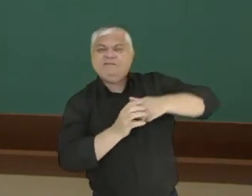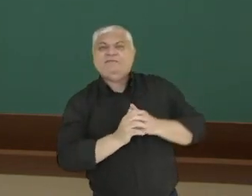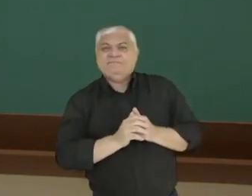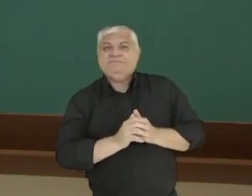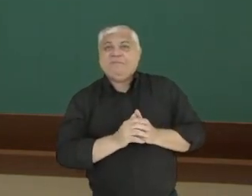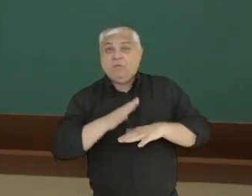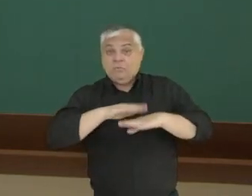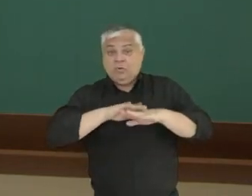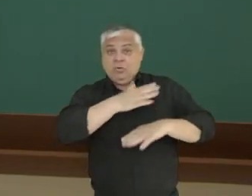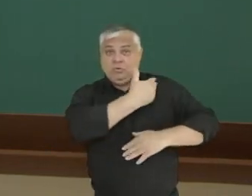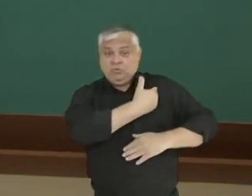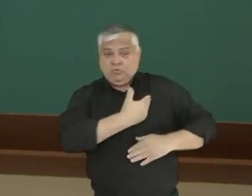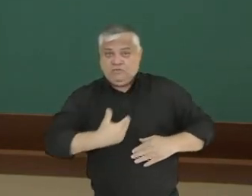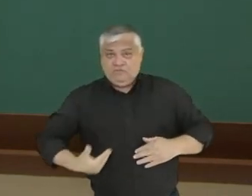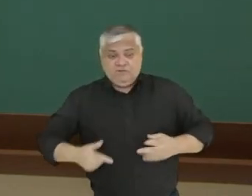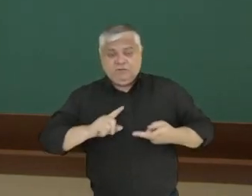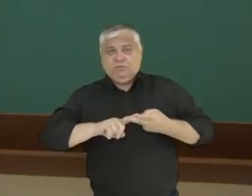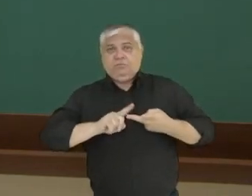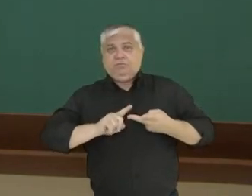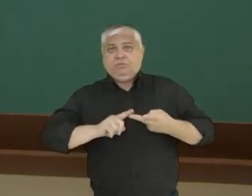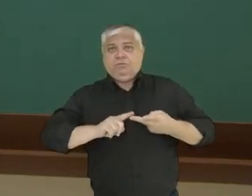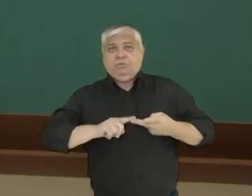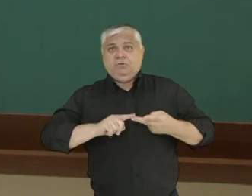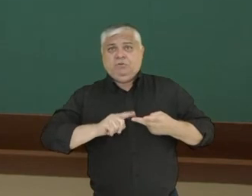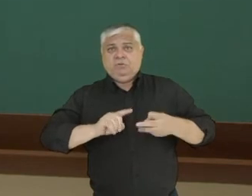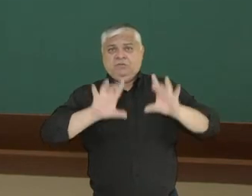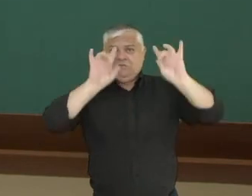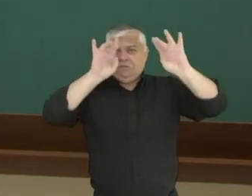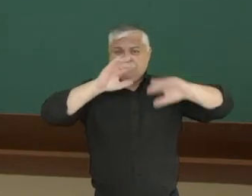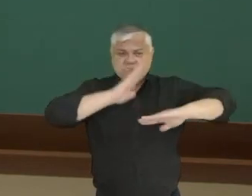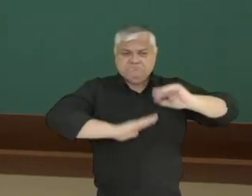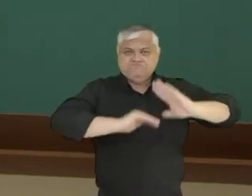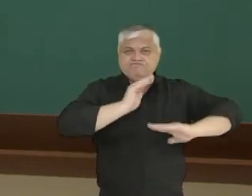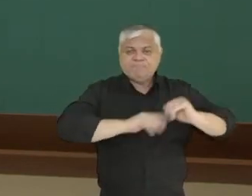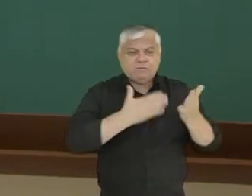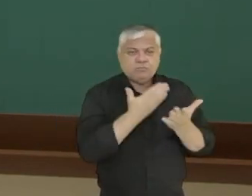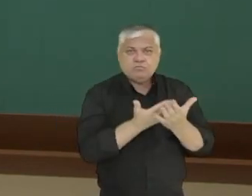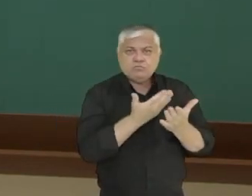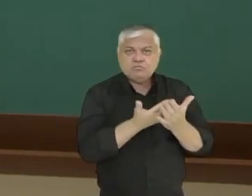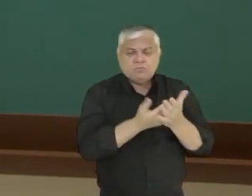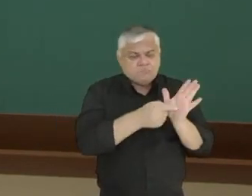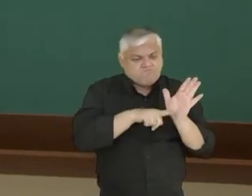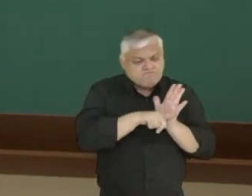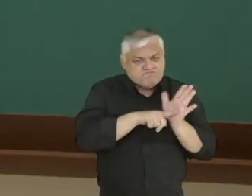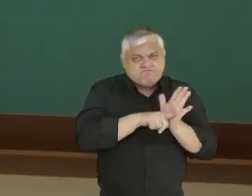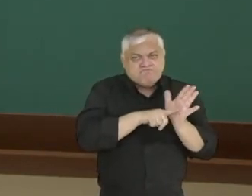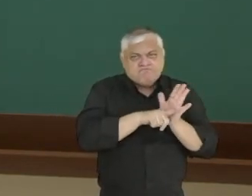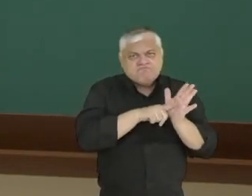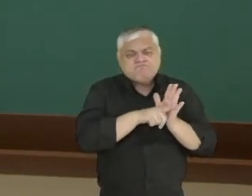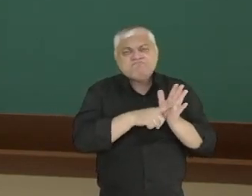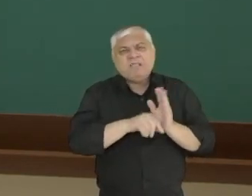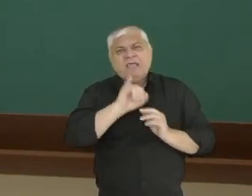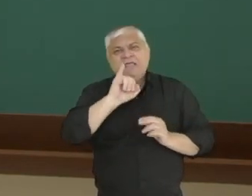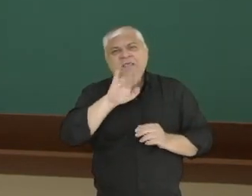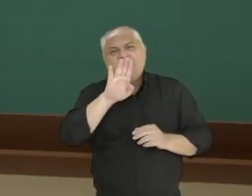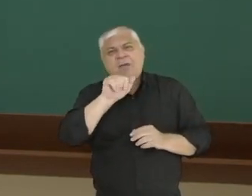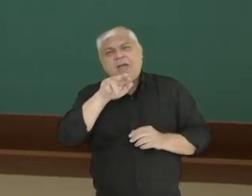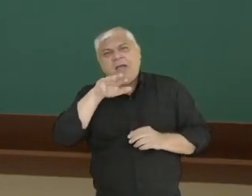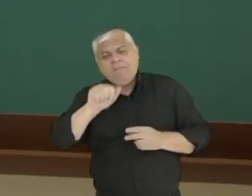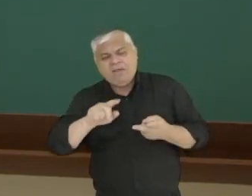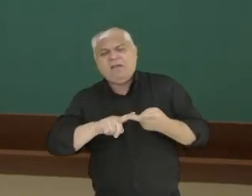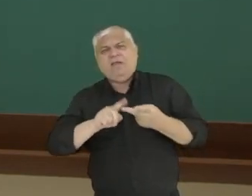governos, as pessoas que estão estudando o meio natural, ou seja, IBAMA, Ministério